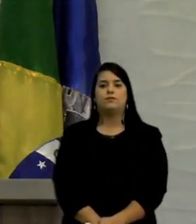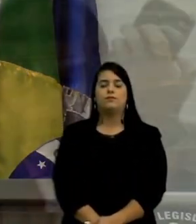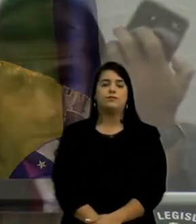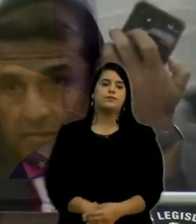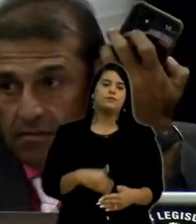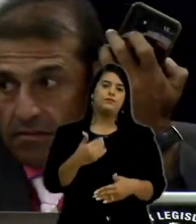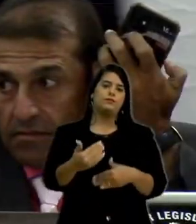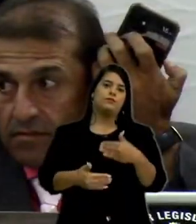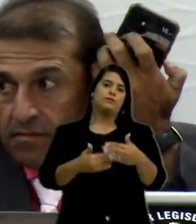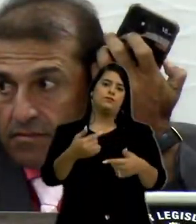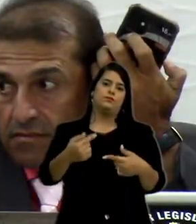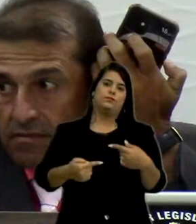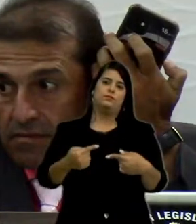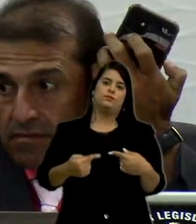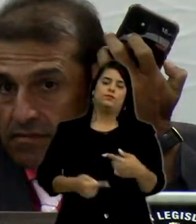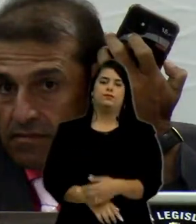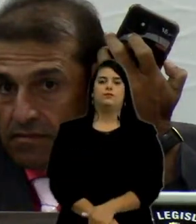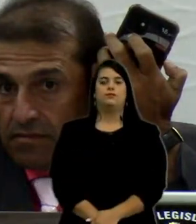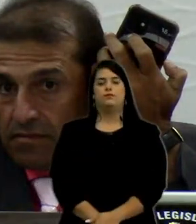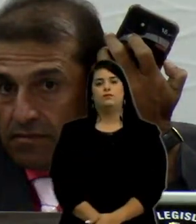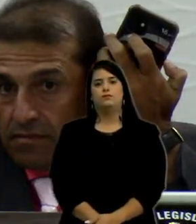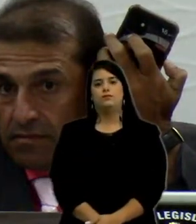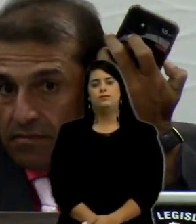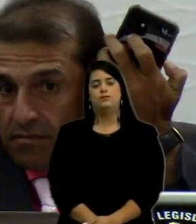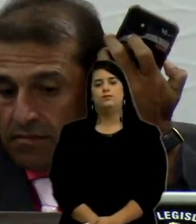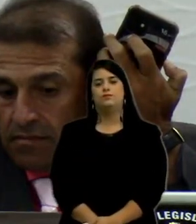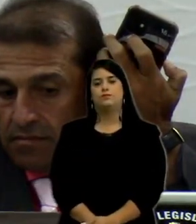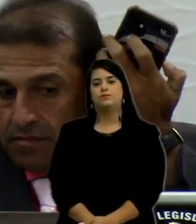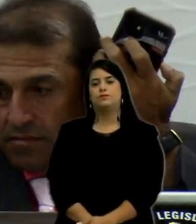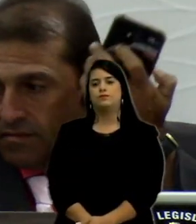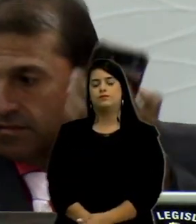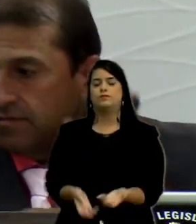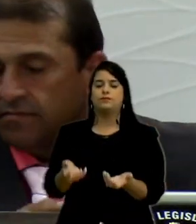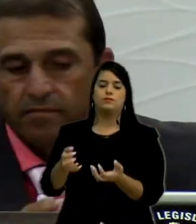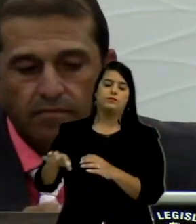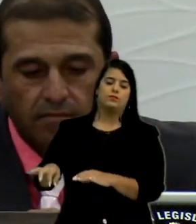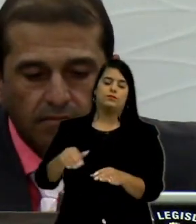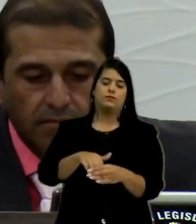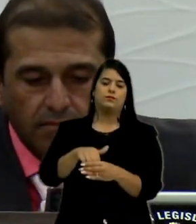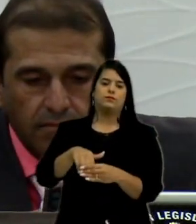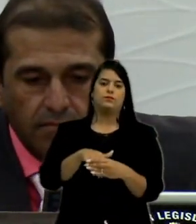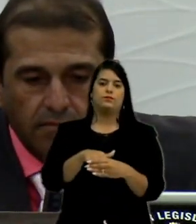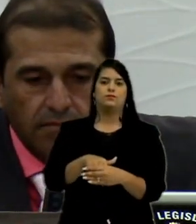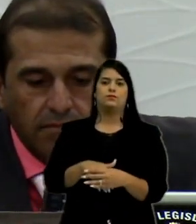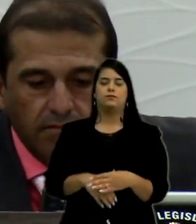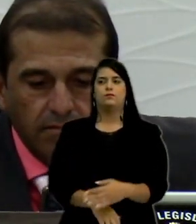Continua a discussão. Não tem o que queira discutir, vamos botar o requerimento.